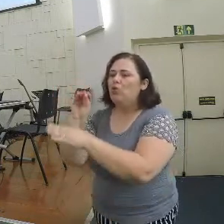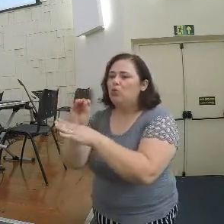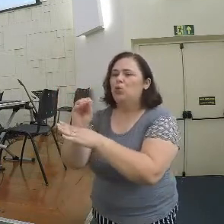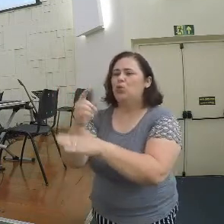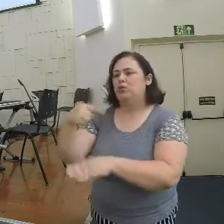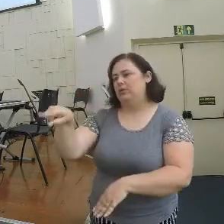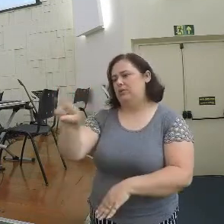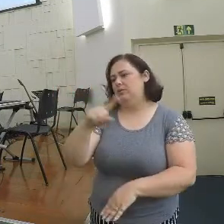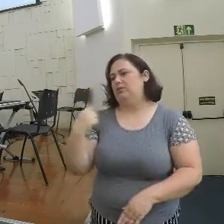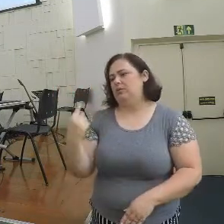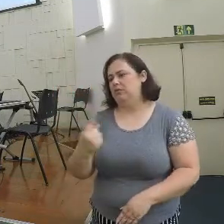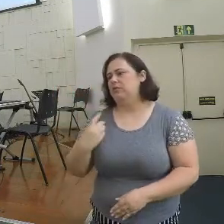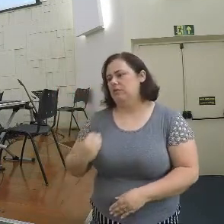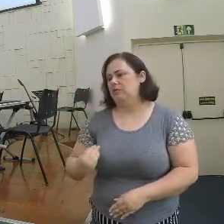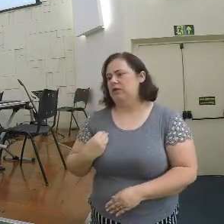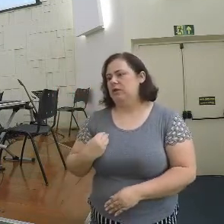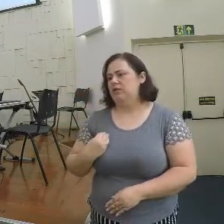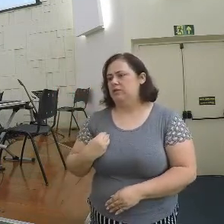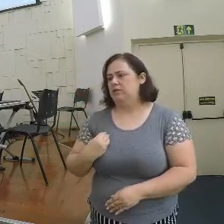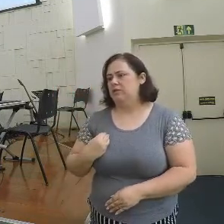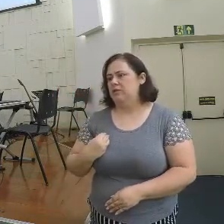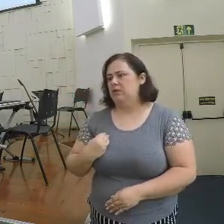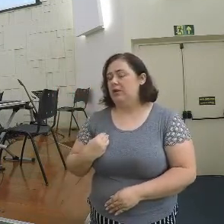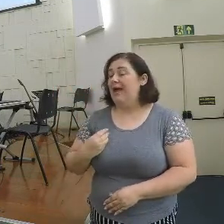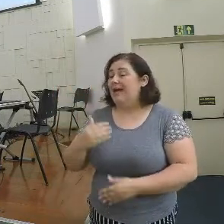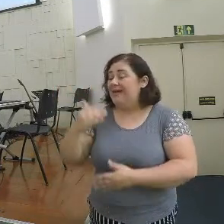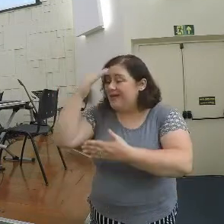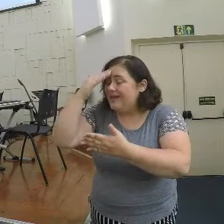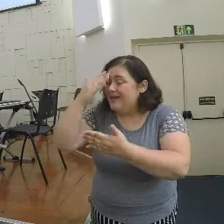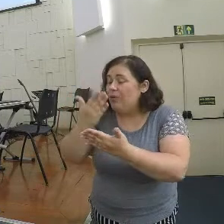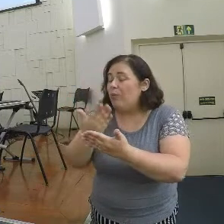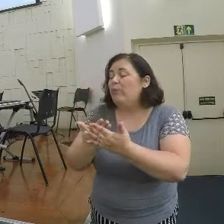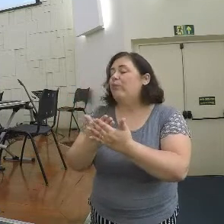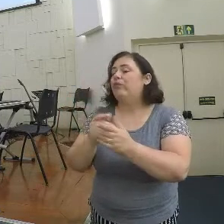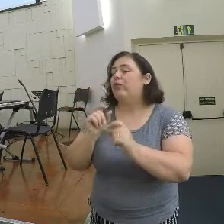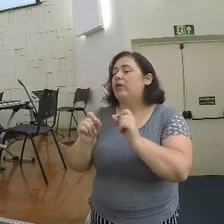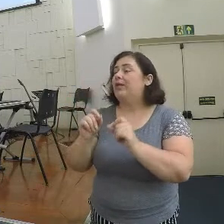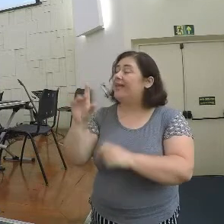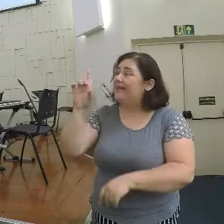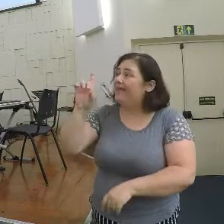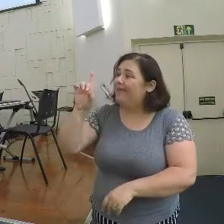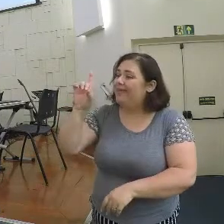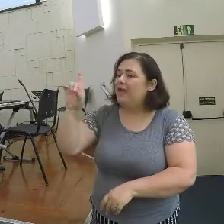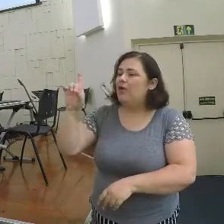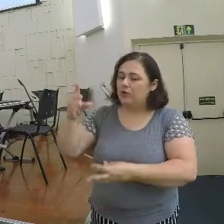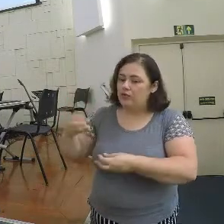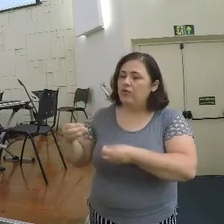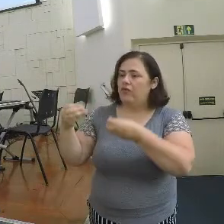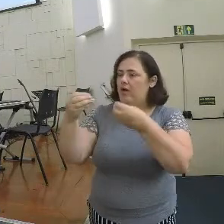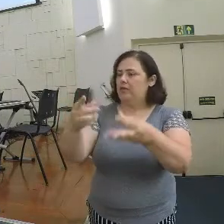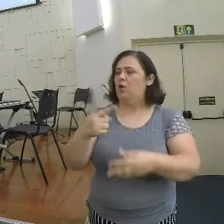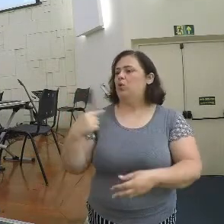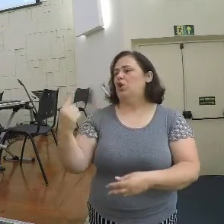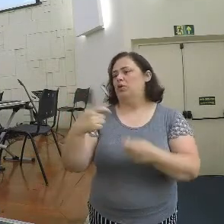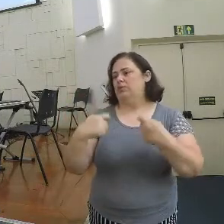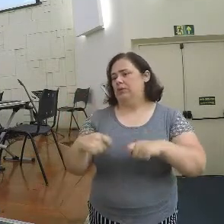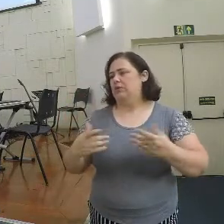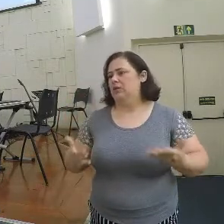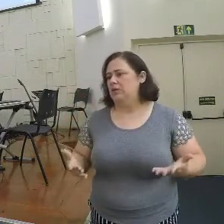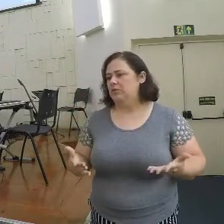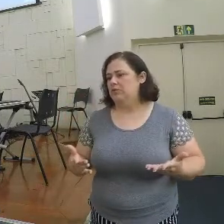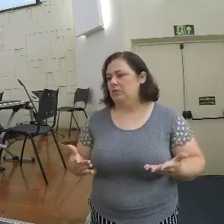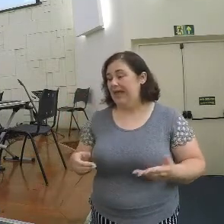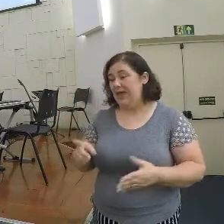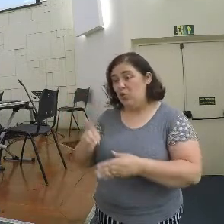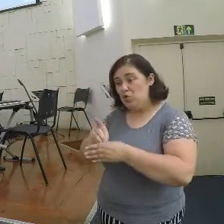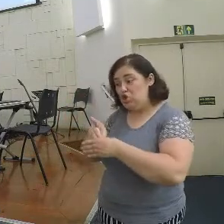é liderada por homens idôneos que vocês elegeram democraticamente. É Cristo. O que Jesus